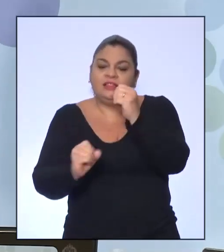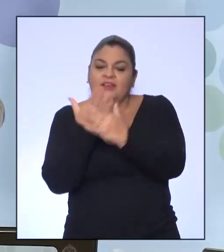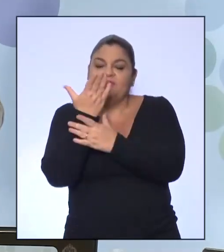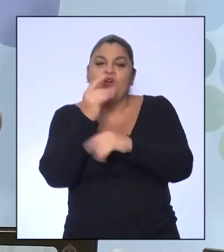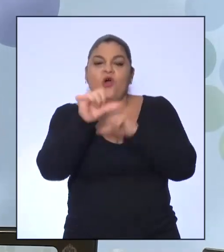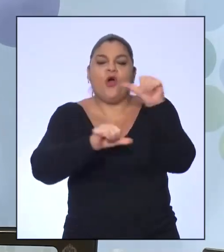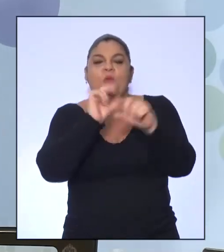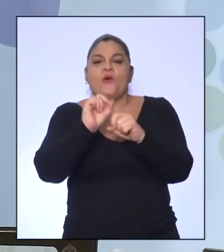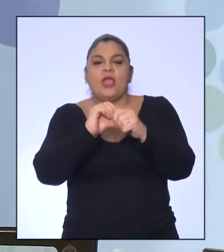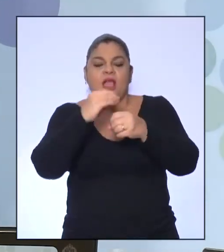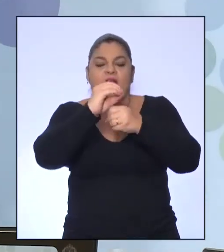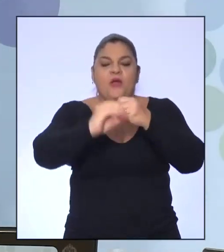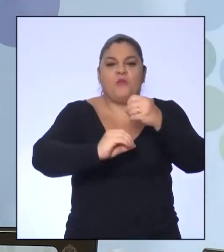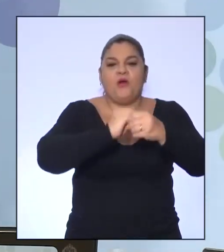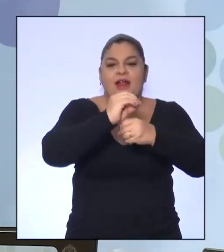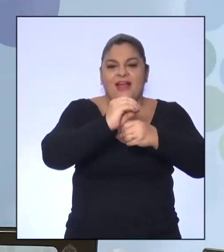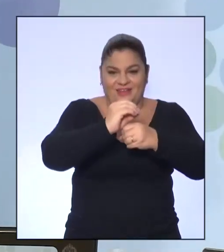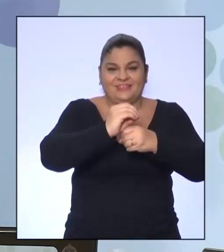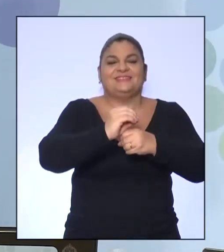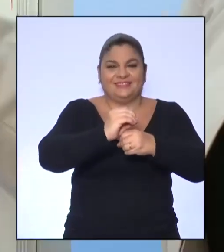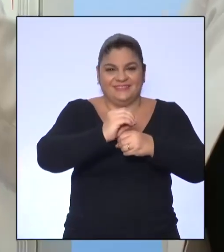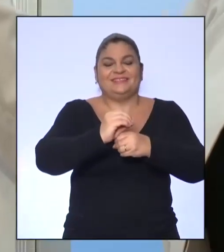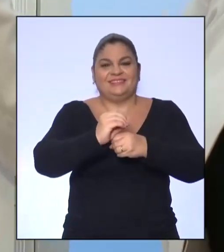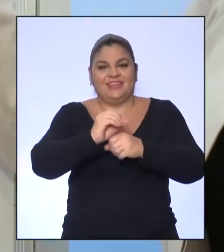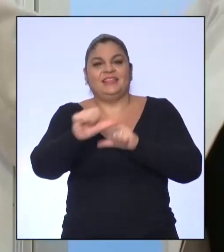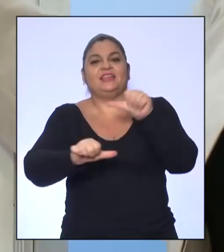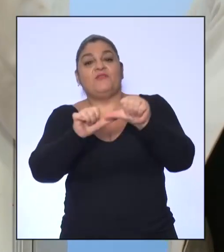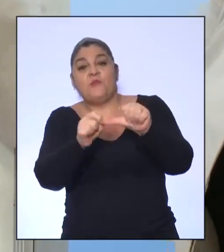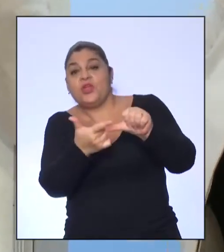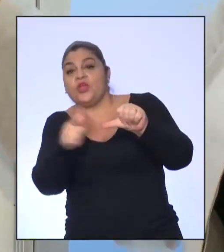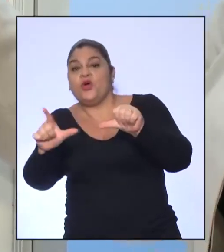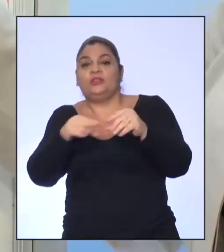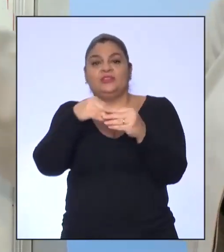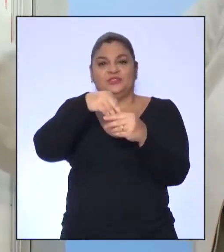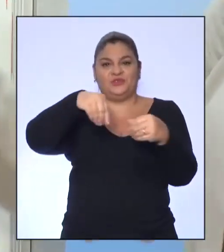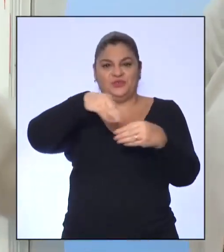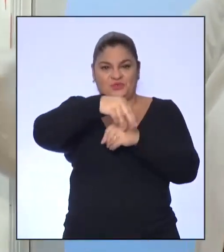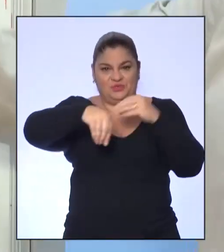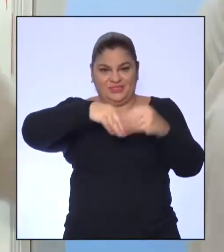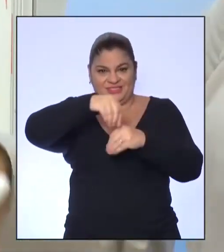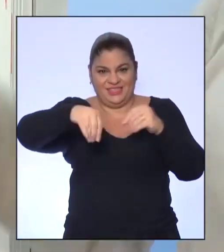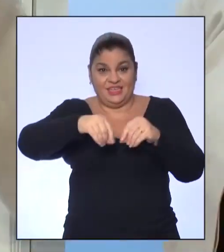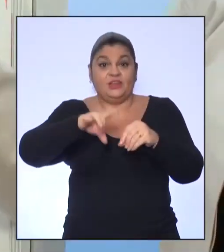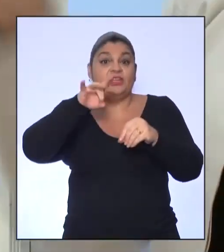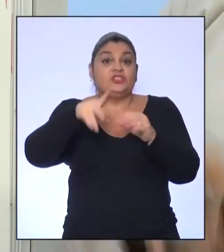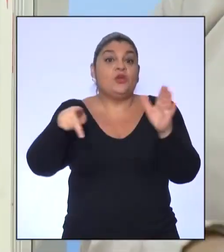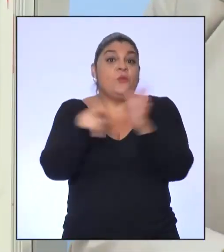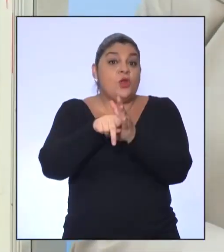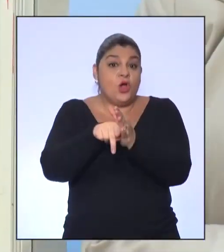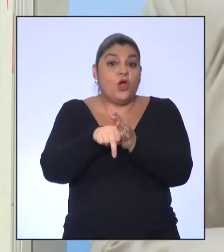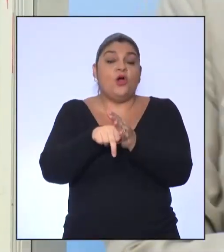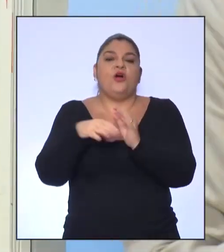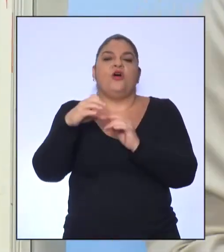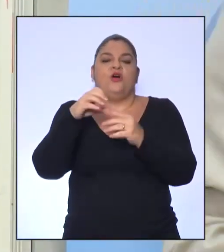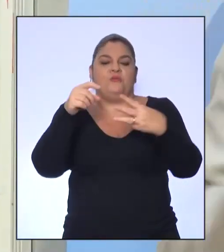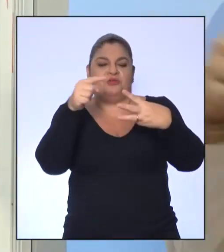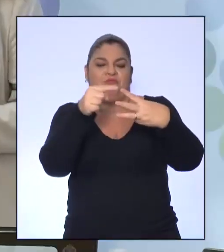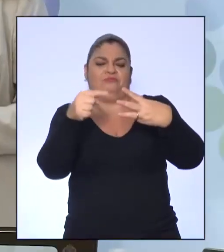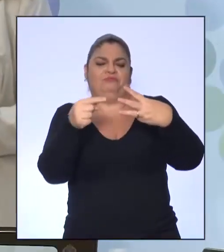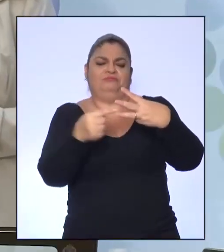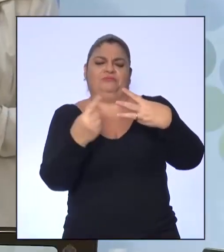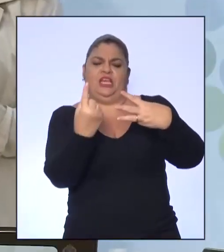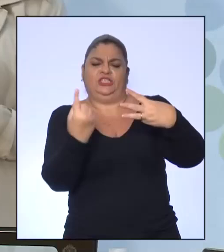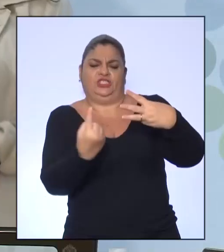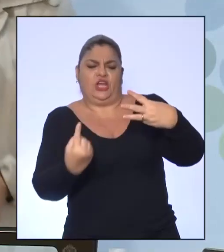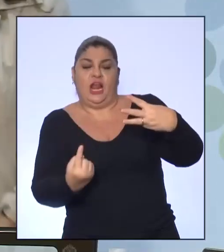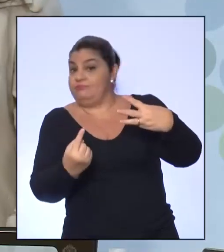moléculas. Moléculas transformam em outra substância. Não é mais só sódio nem cloro isolado. Agora é